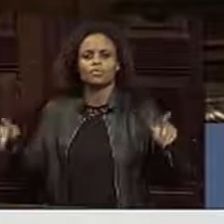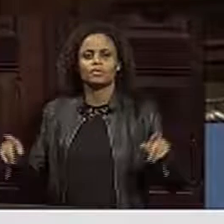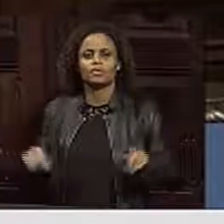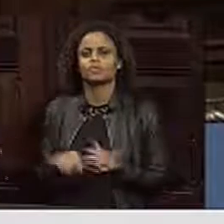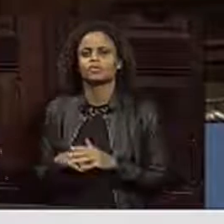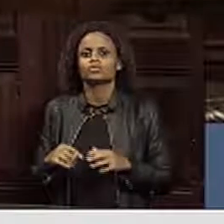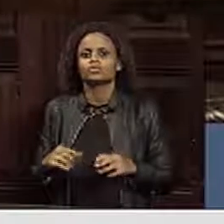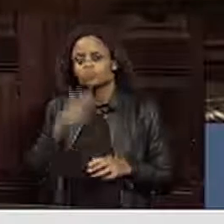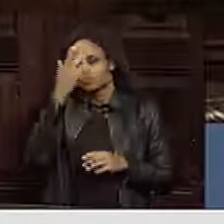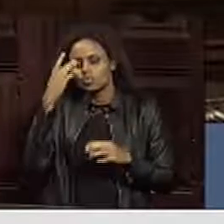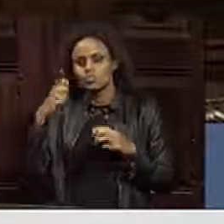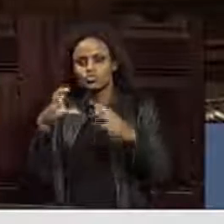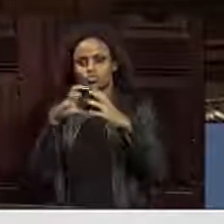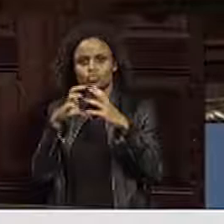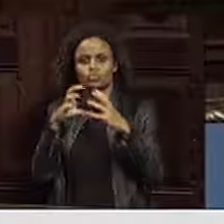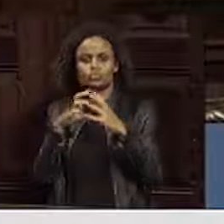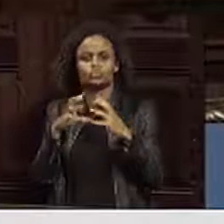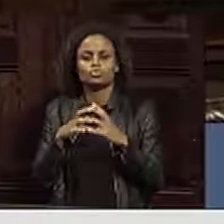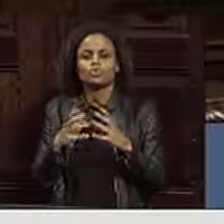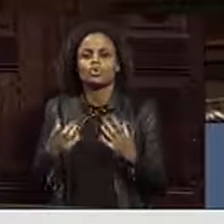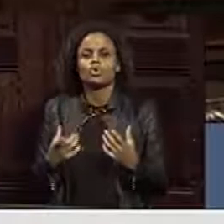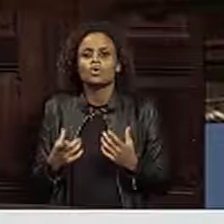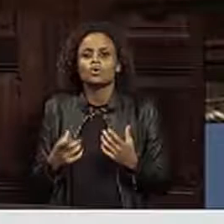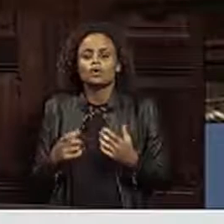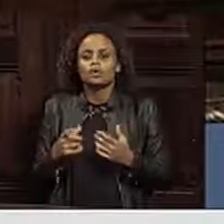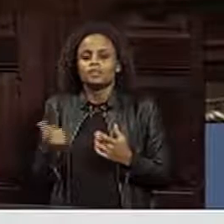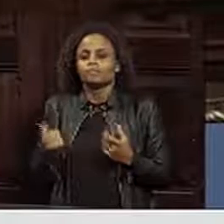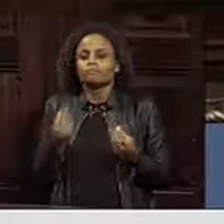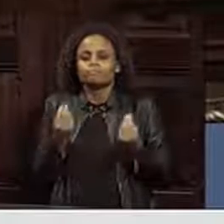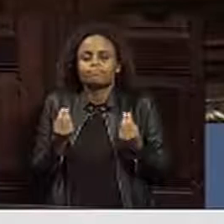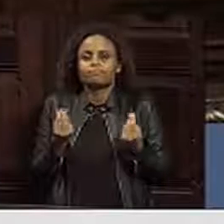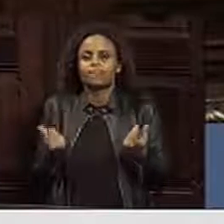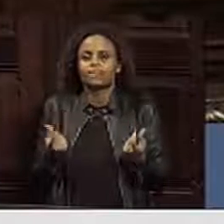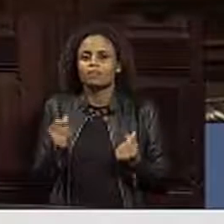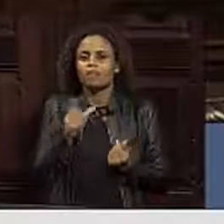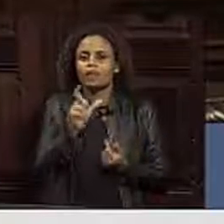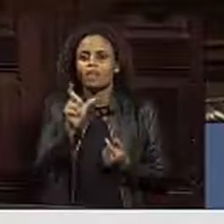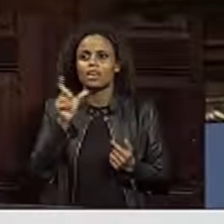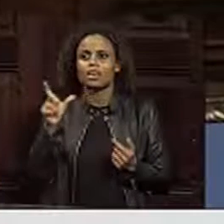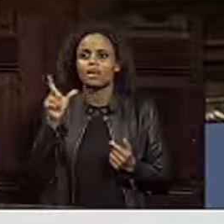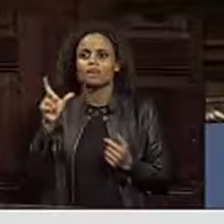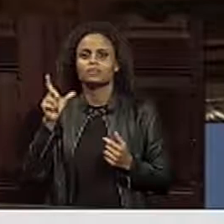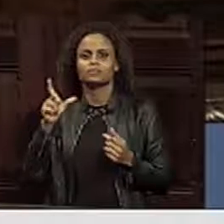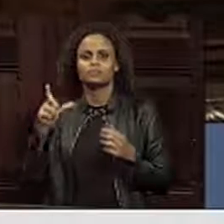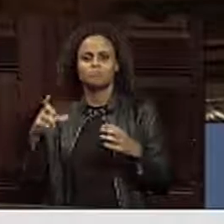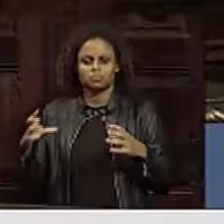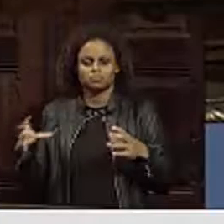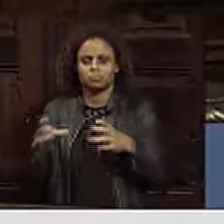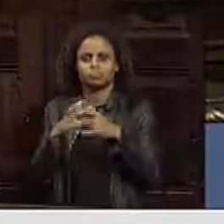dessa, escolher bem a palavra para não, dessa turma